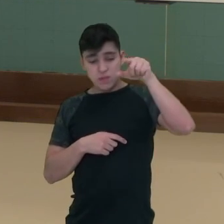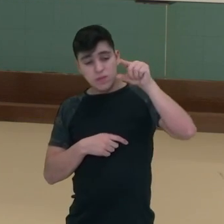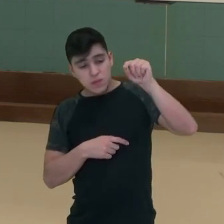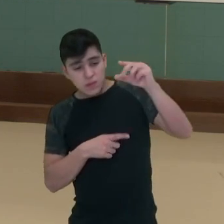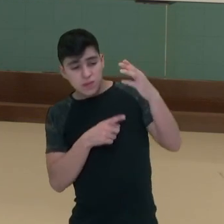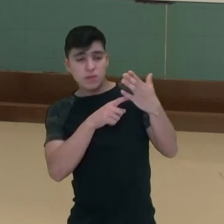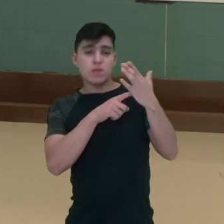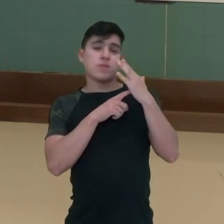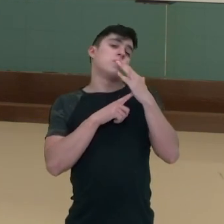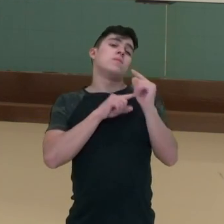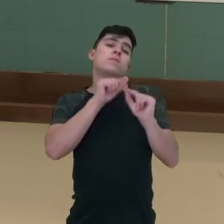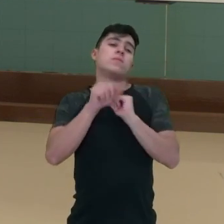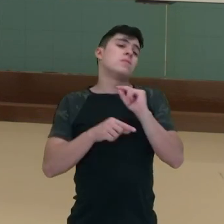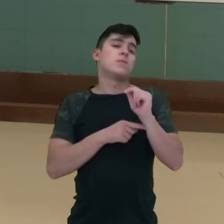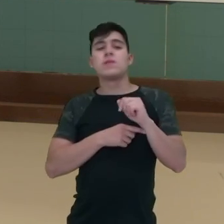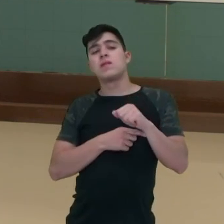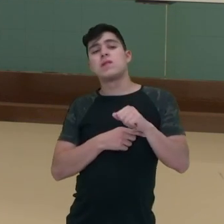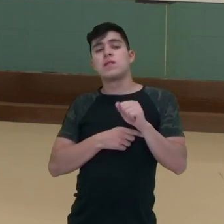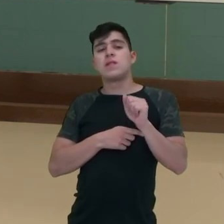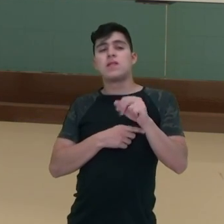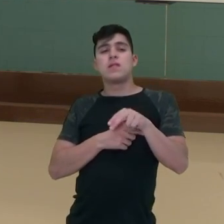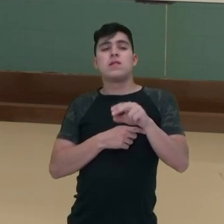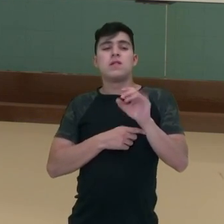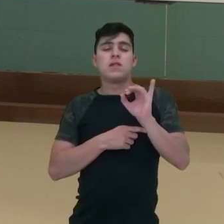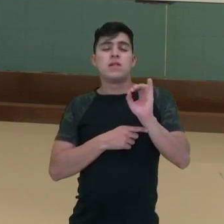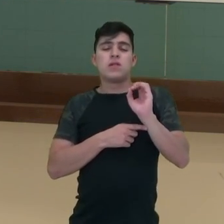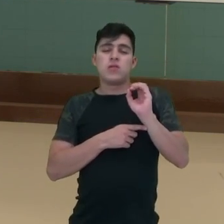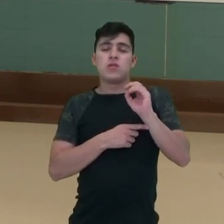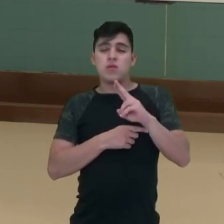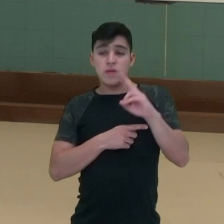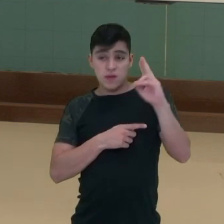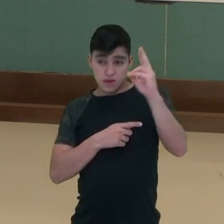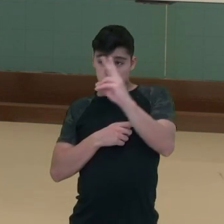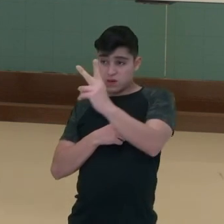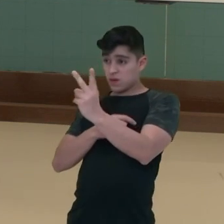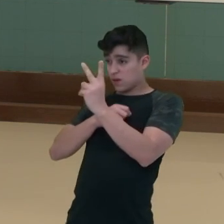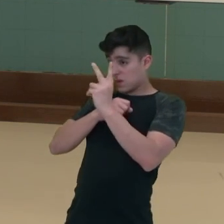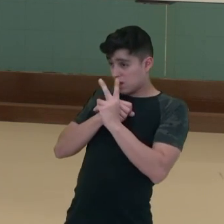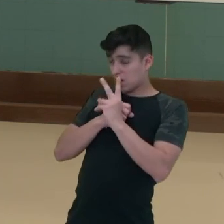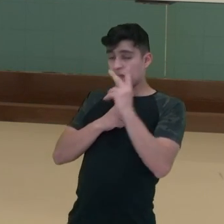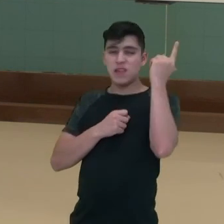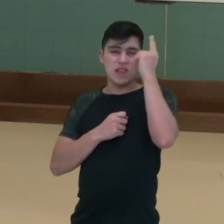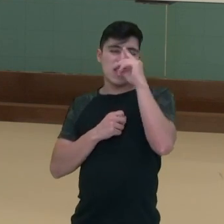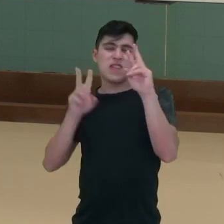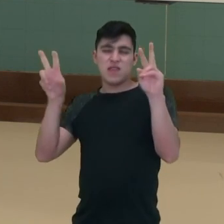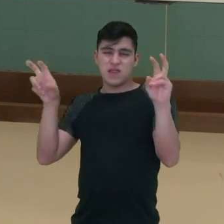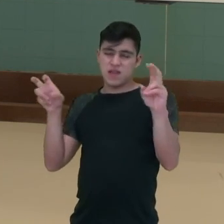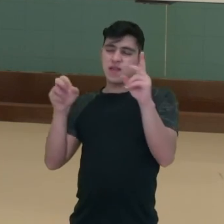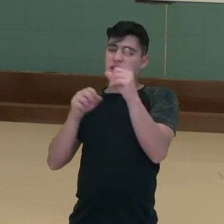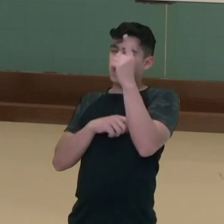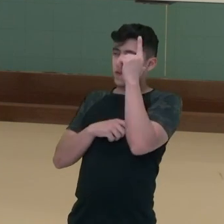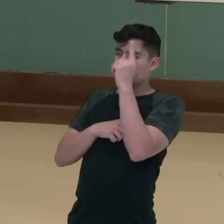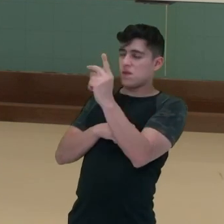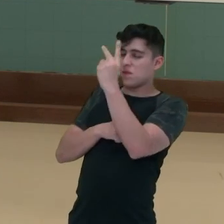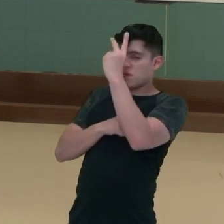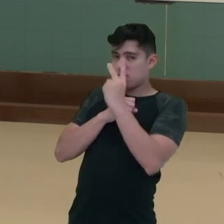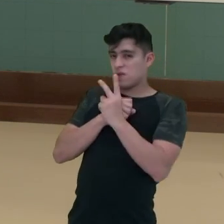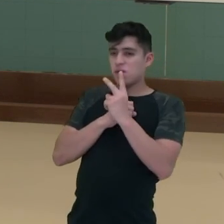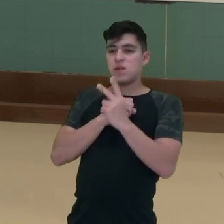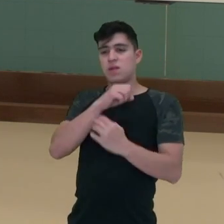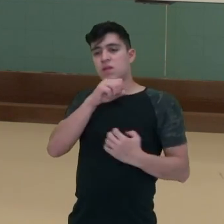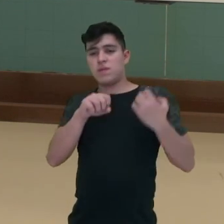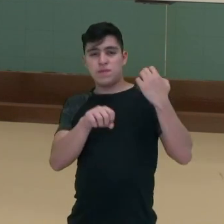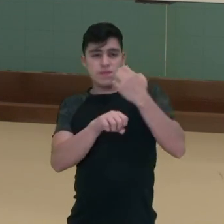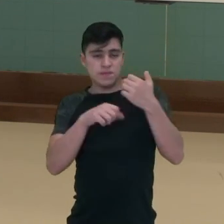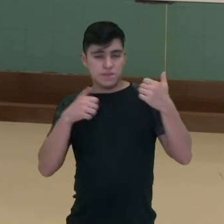um ânion, que fez o quê? Ganhou 2 elétrons, por isso que ele é um ânion, ok?